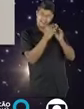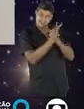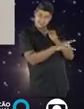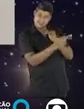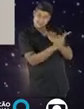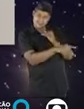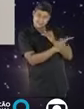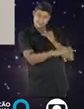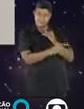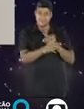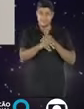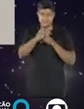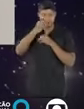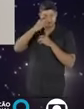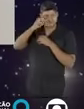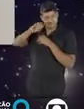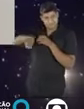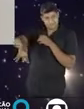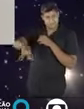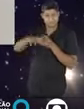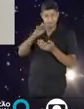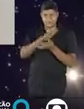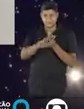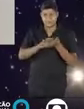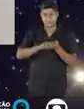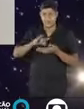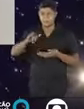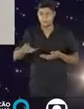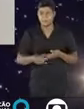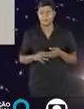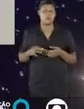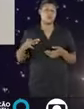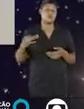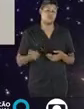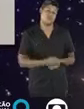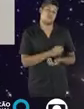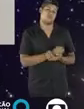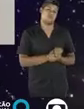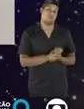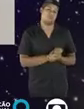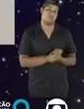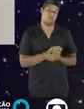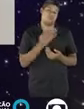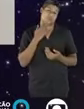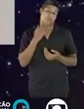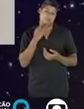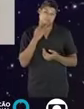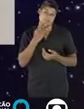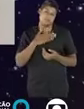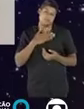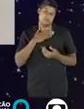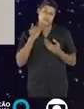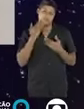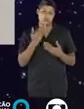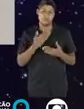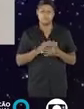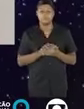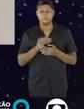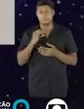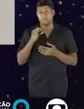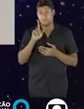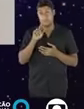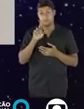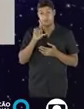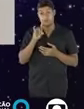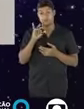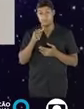essas partes que a gente não convencionais e aproveitar tudo, tudo. Essa é a minha mensagem. E obrigada. Você